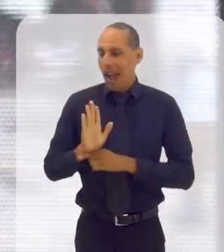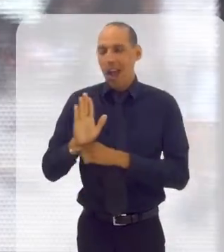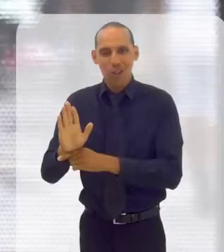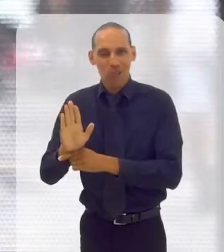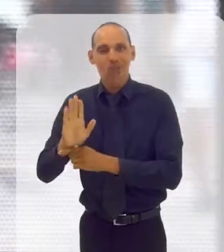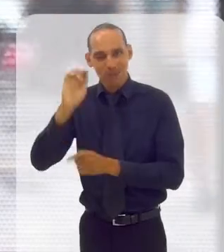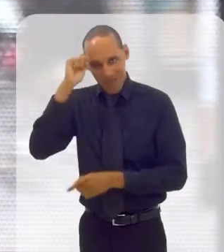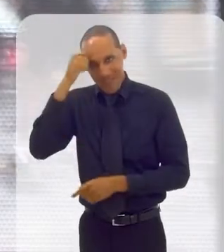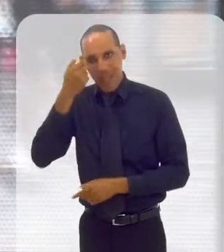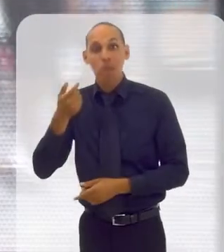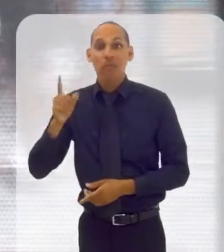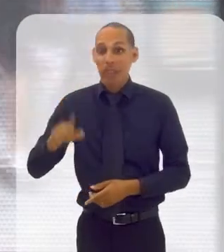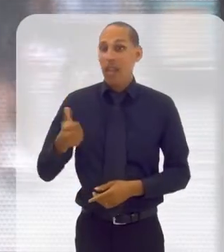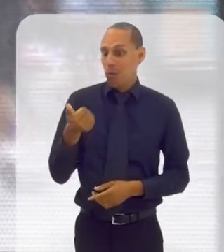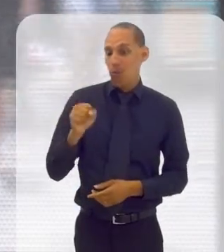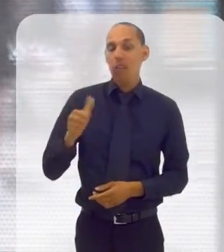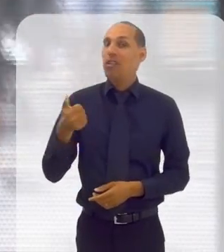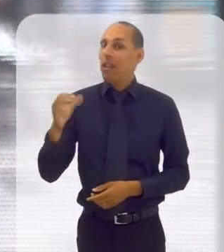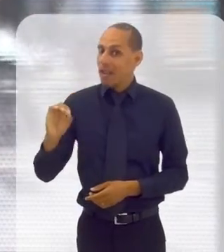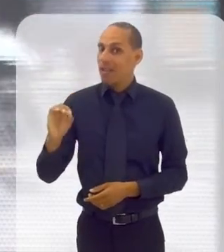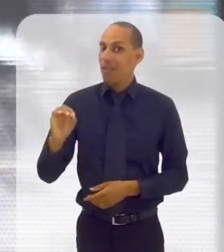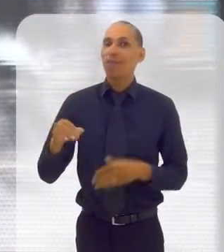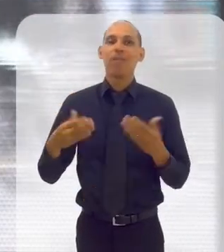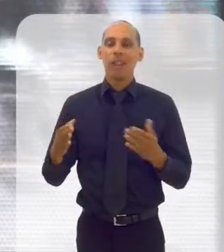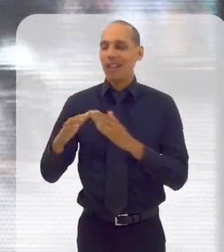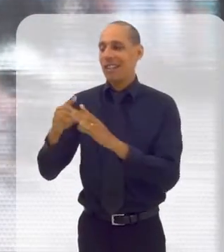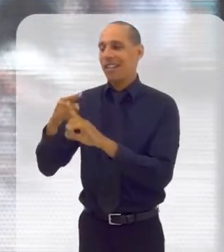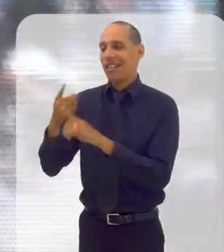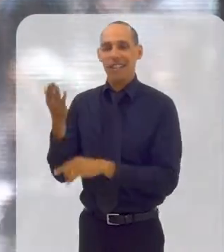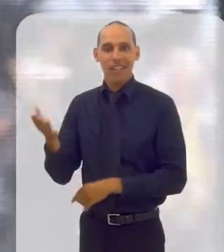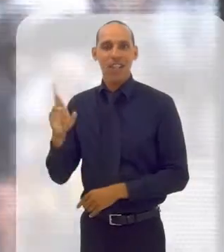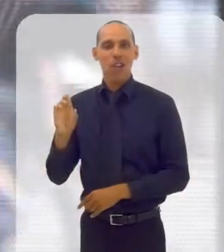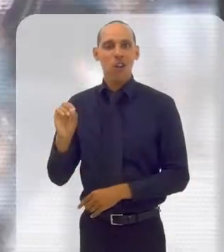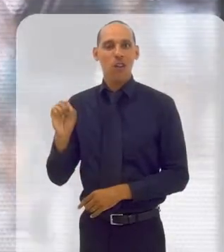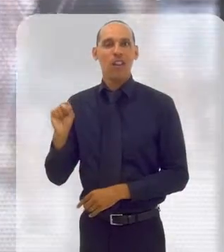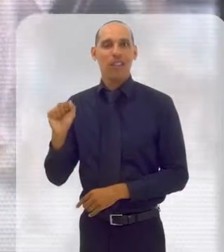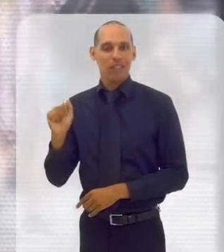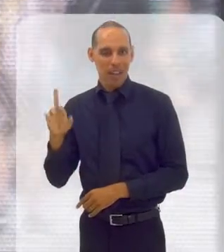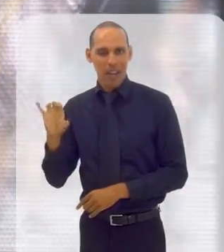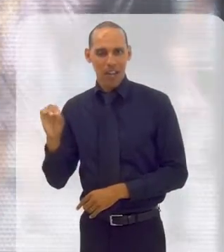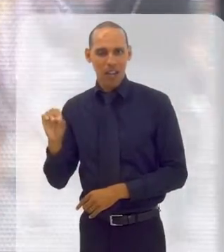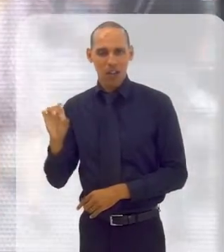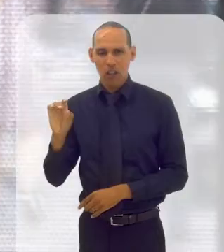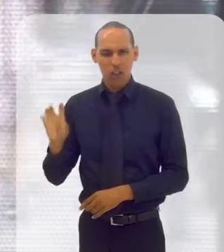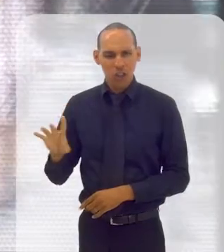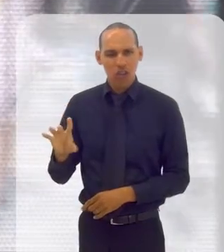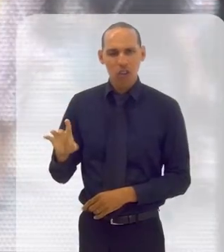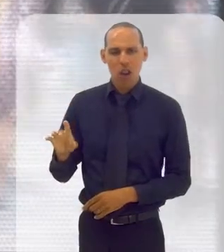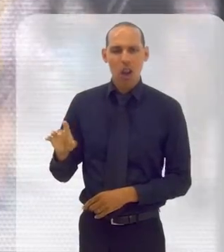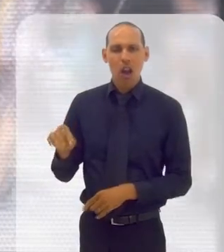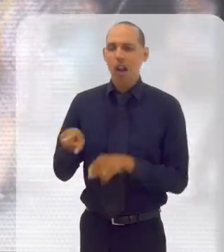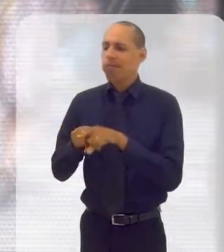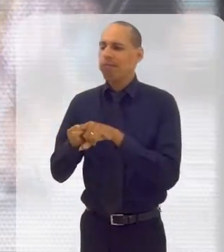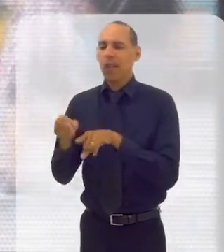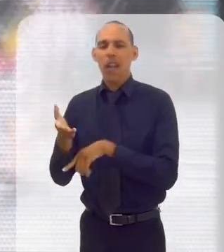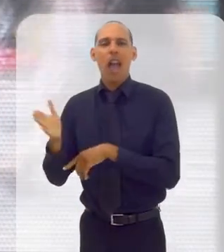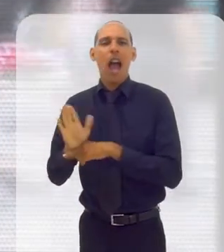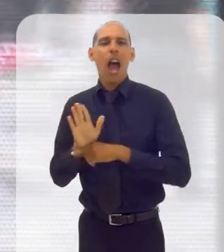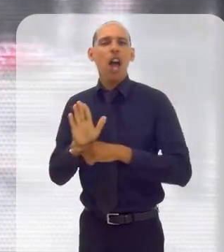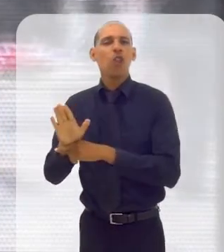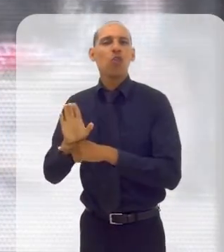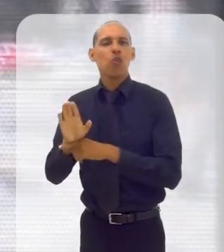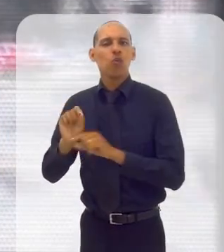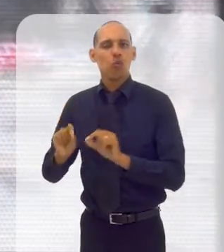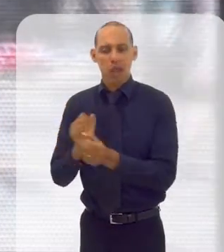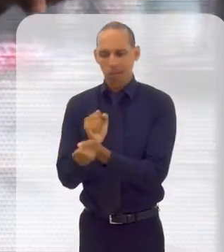esses homens negros. E a gente já está falando de 1910. Ou seja, a Igreja do Rosário ela não é apenas uma irmandade, uma igreja